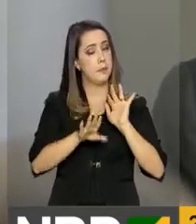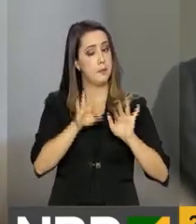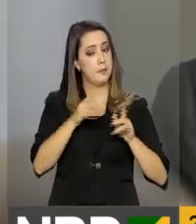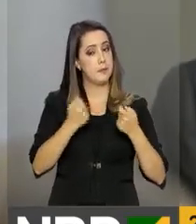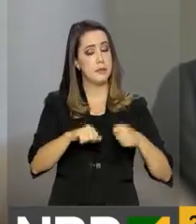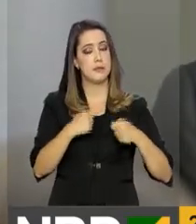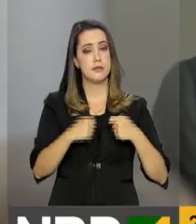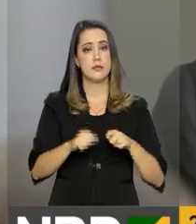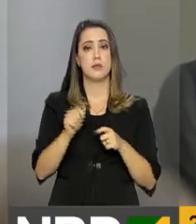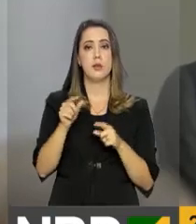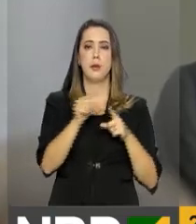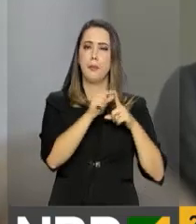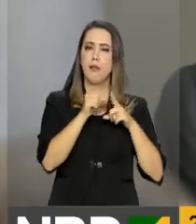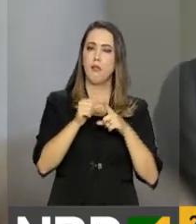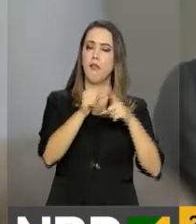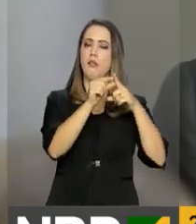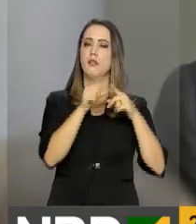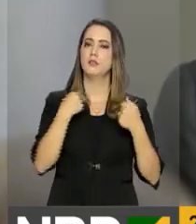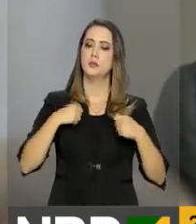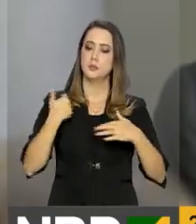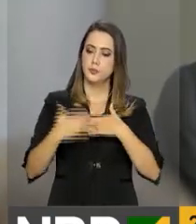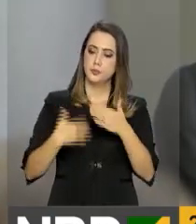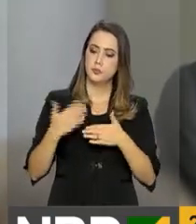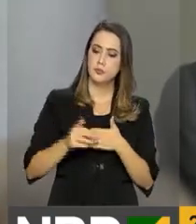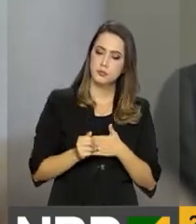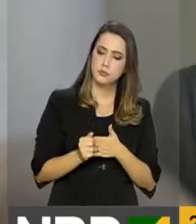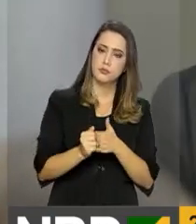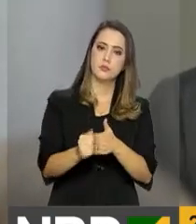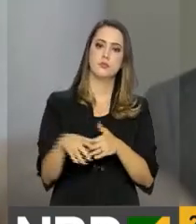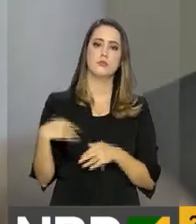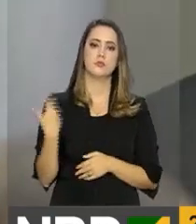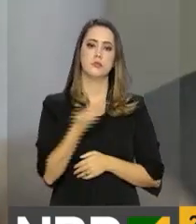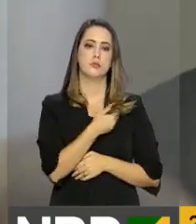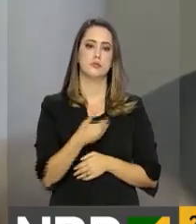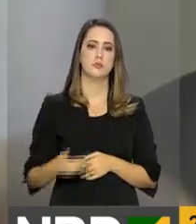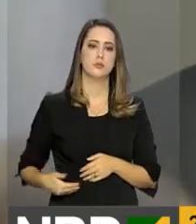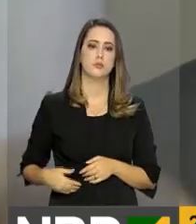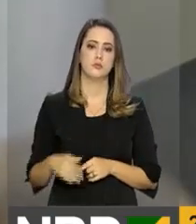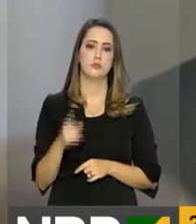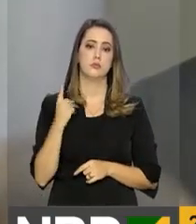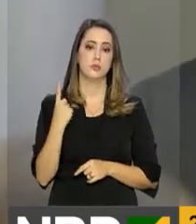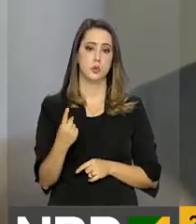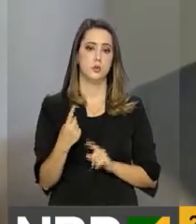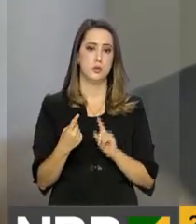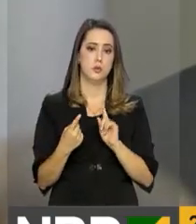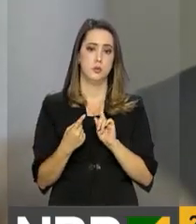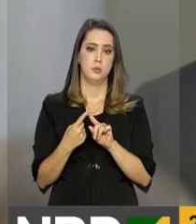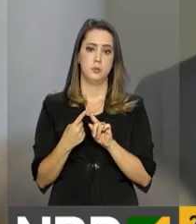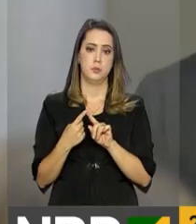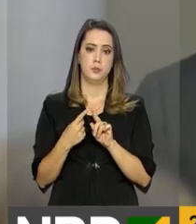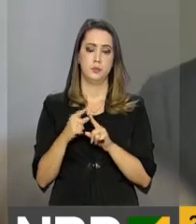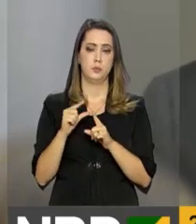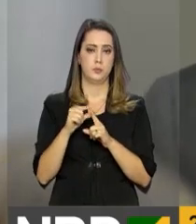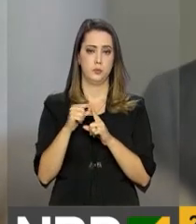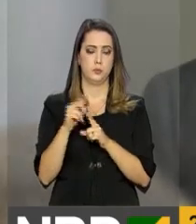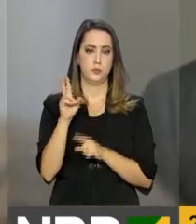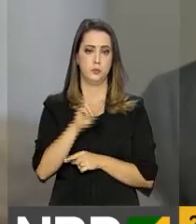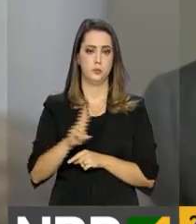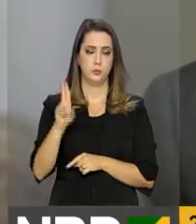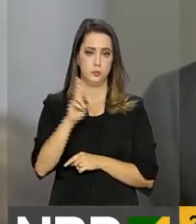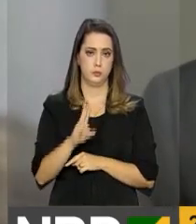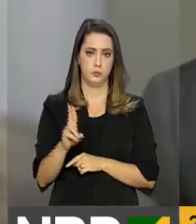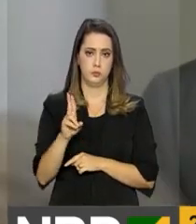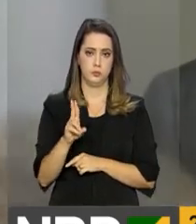palavras fossem condutoras do nosso governo. E a primeira palavra que eu usei